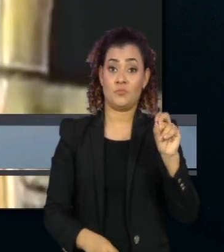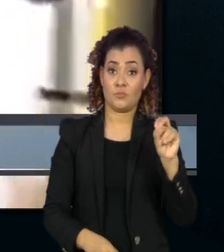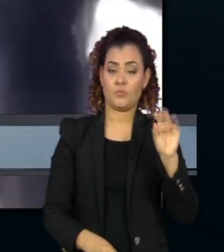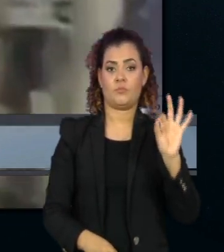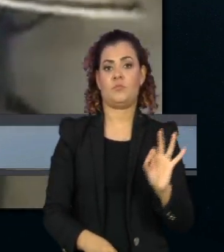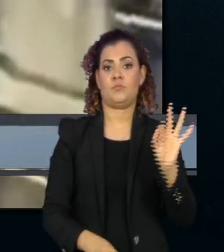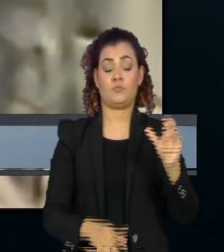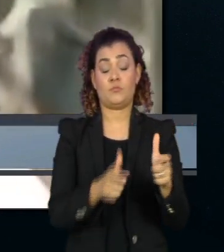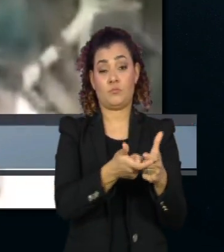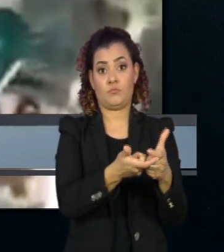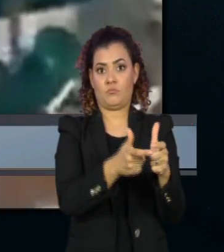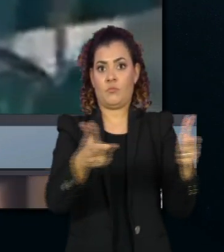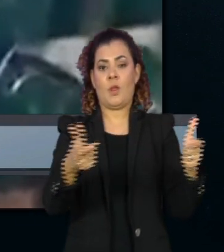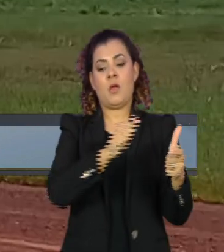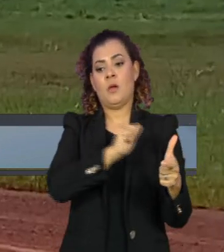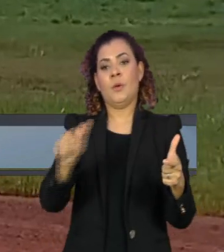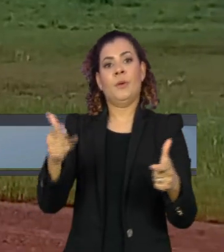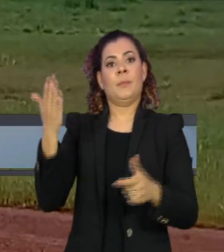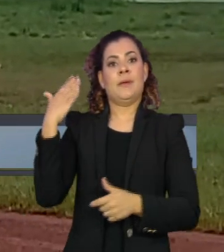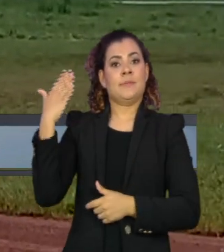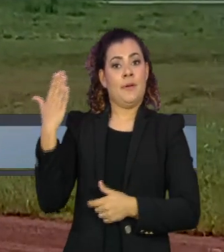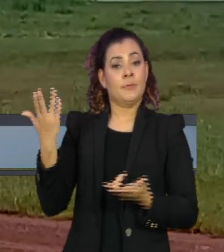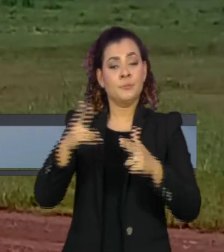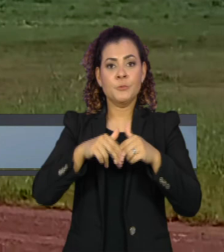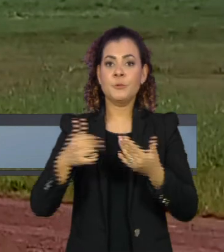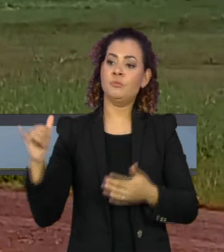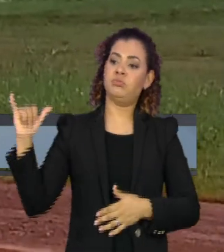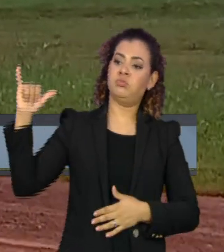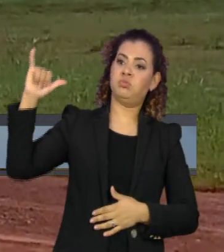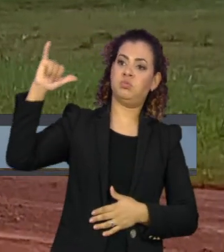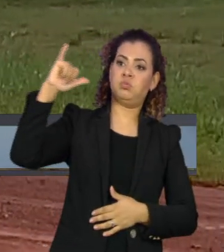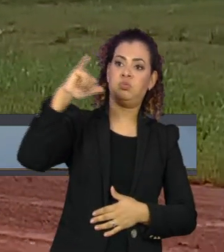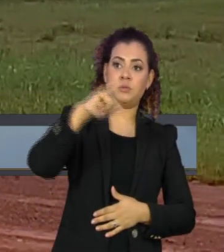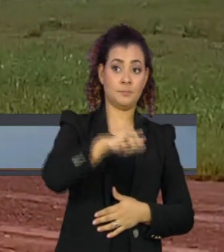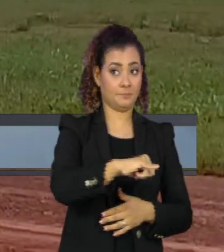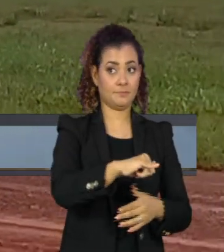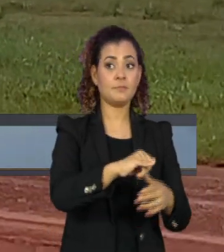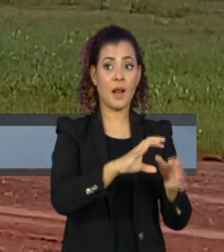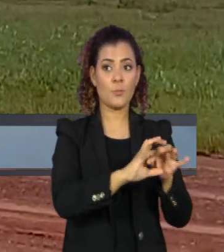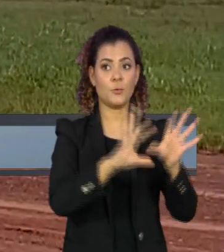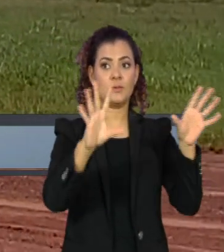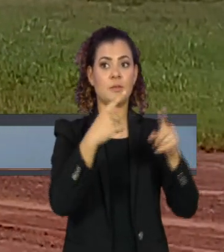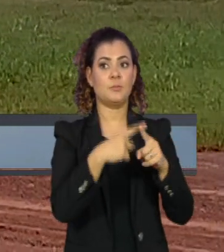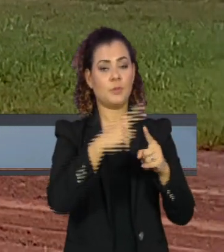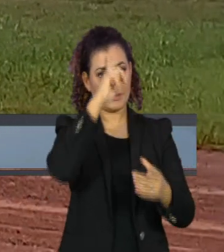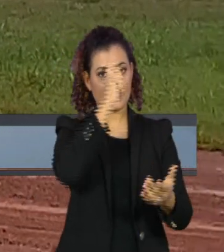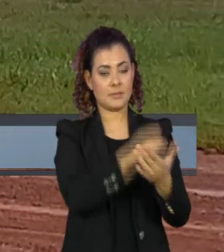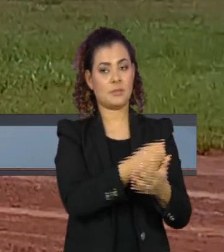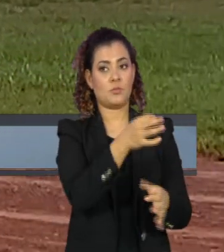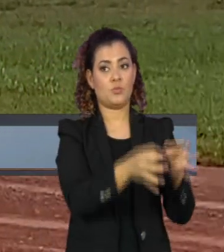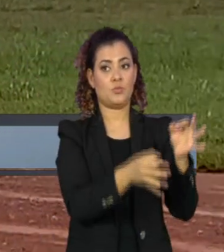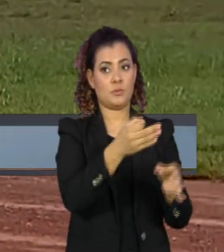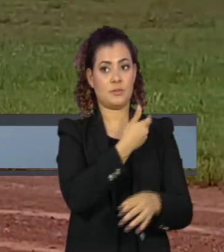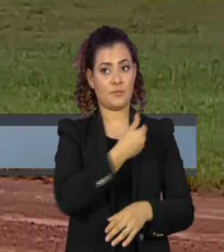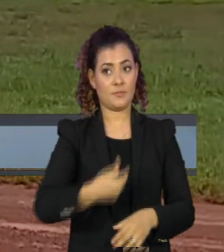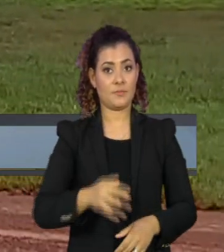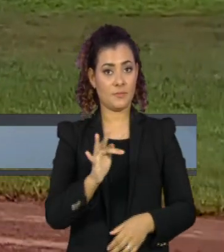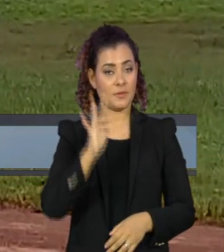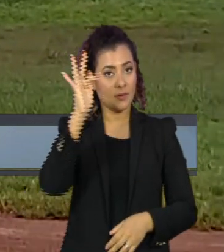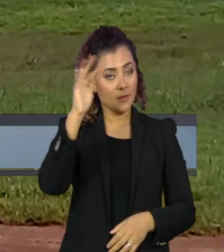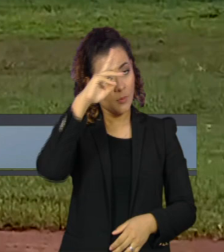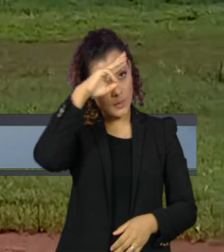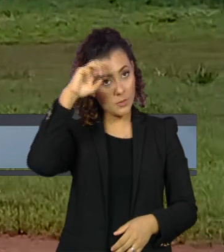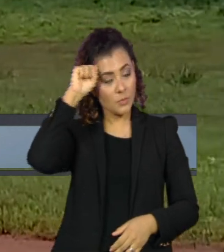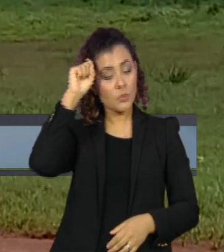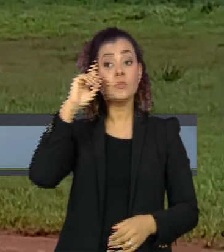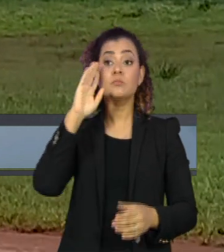250% maior que a média normal. O recebimento dos insumos foi autorizado após decisão da Justiça Federal de Mato Grosso, a